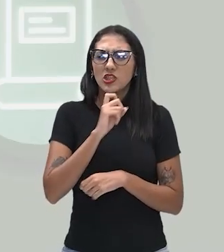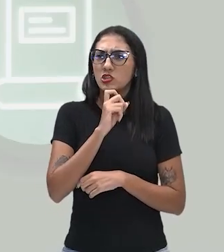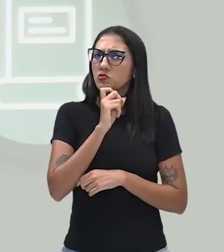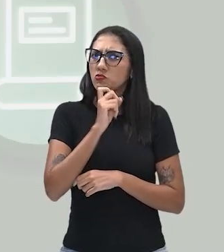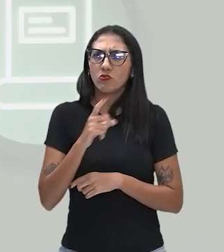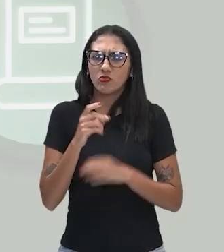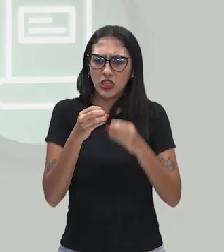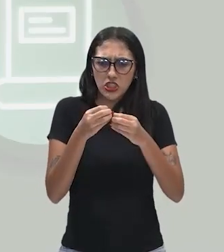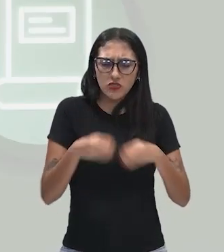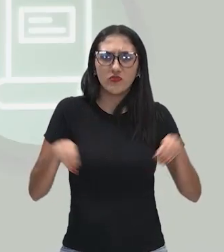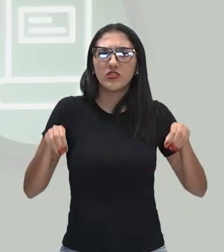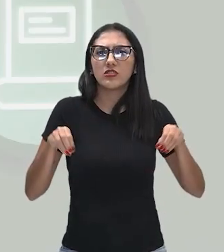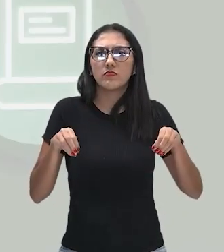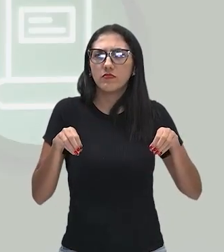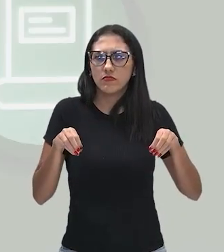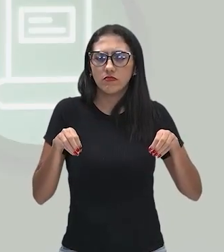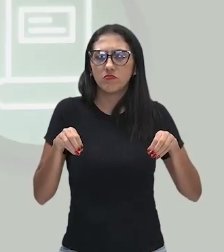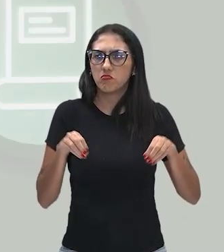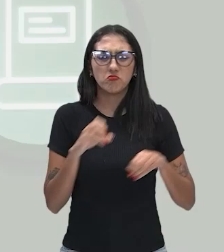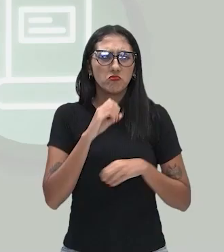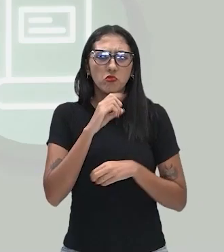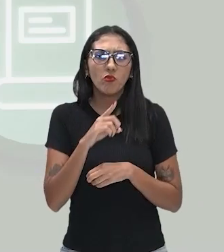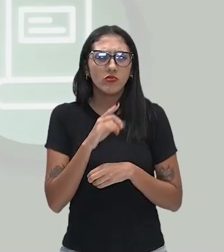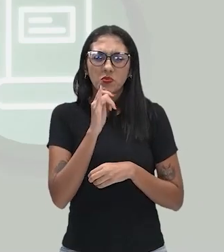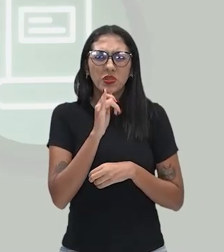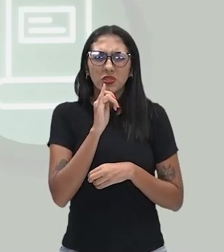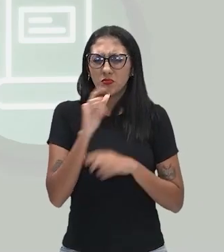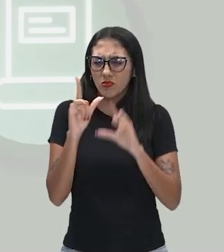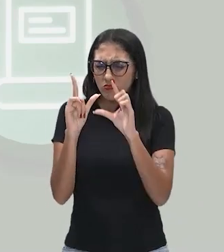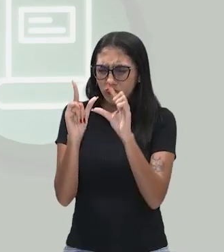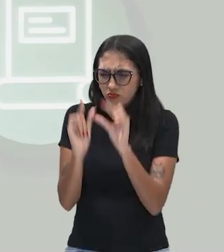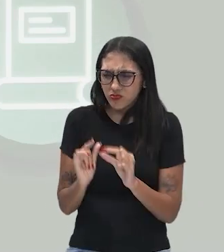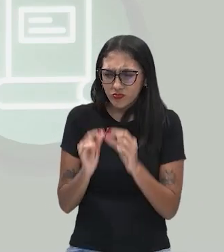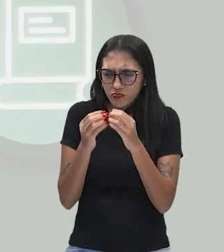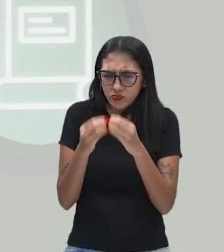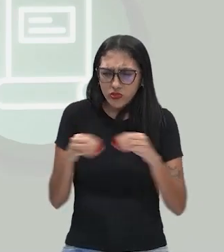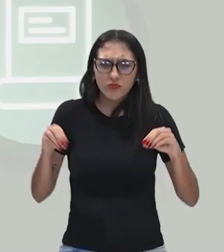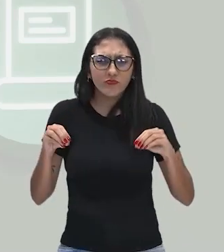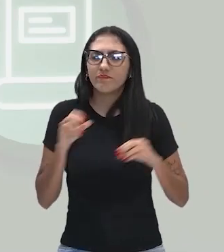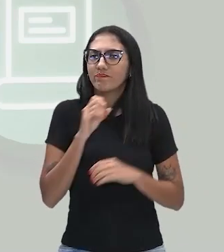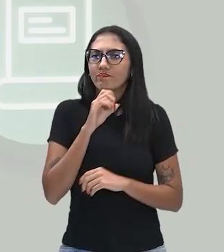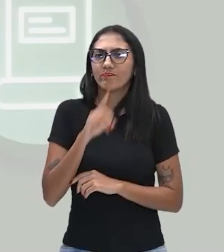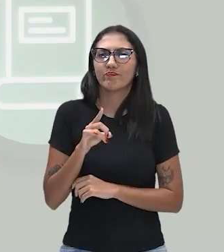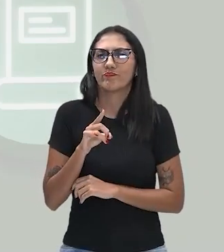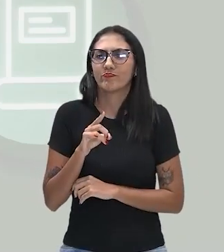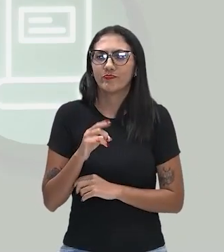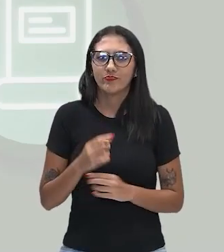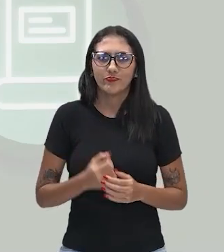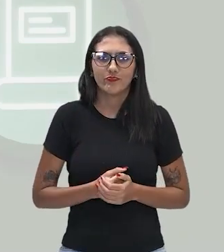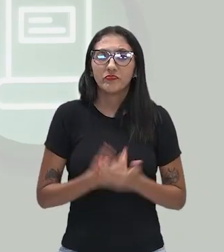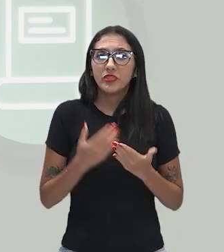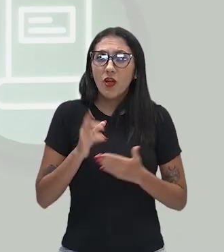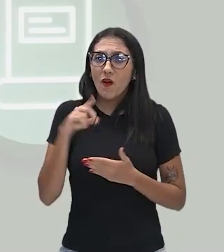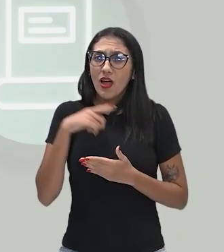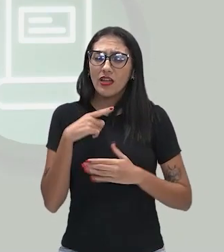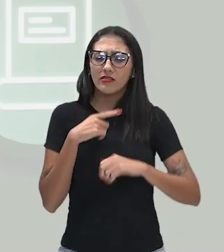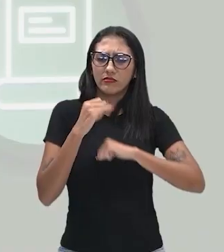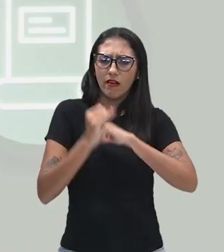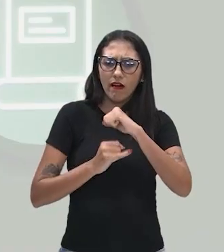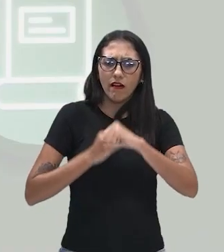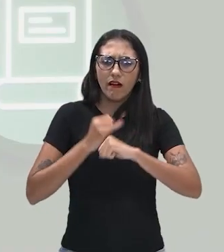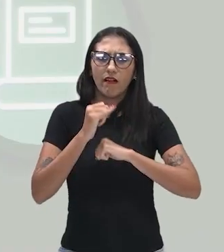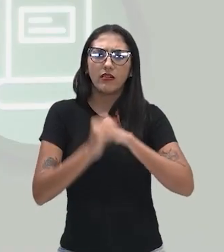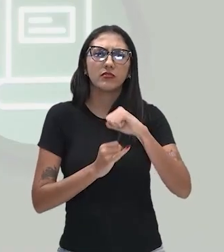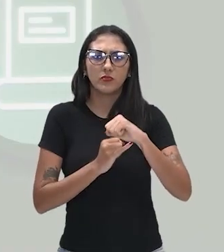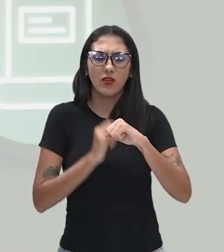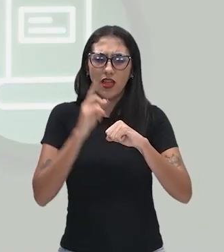numa partícula tão pequena que nós não conseguiríamos mais dividir. E acabou que o átomo nem é a